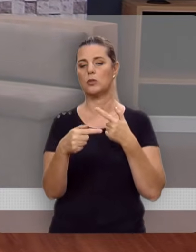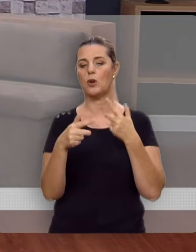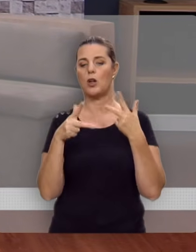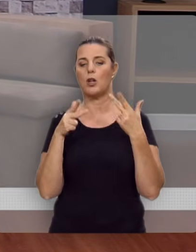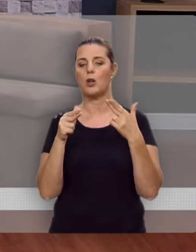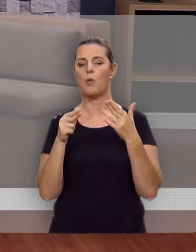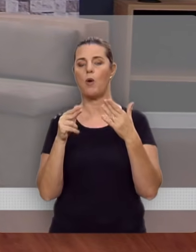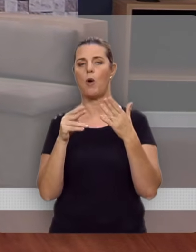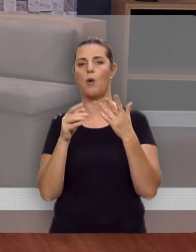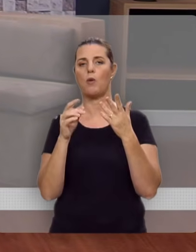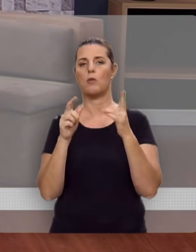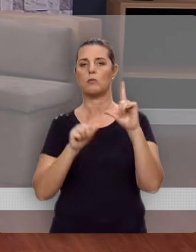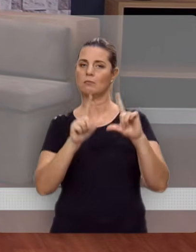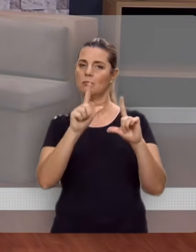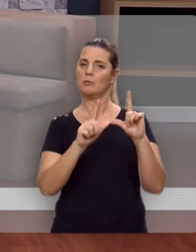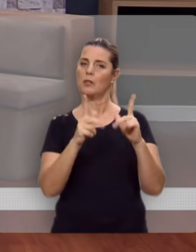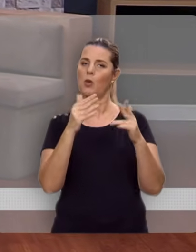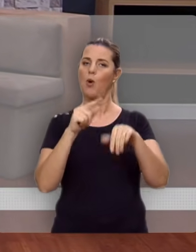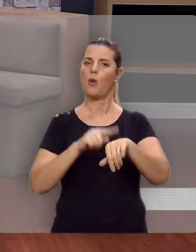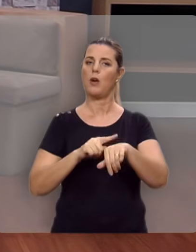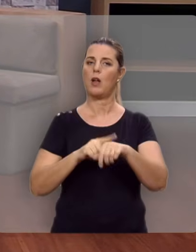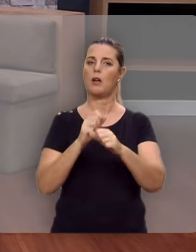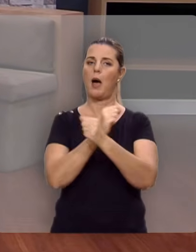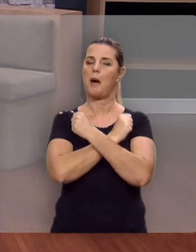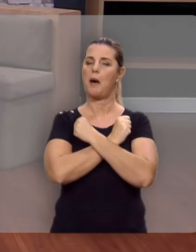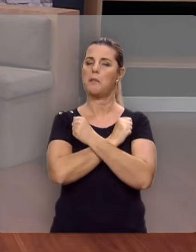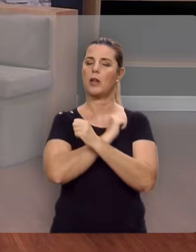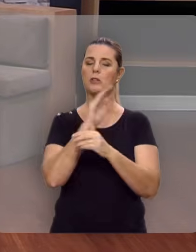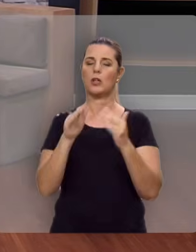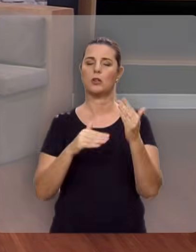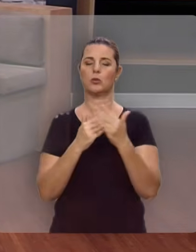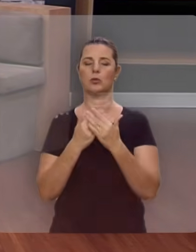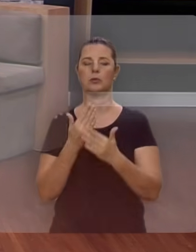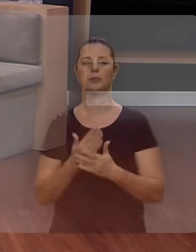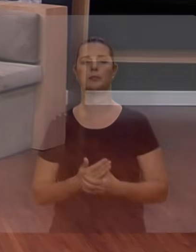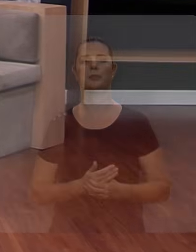sábado, neste mesmo canal, neste mesmo horário. Um grande abraço a todos e até lá.